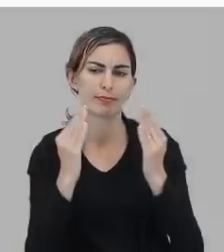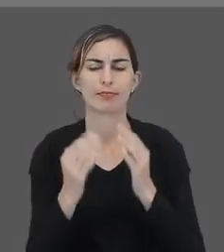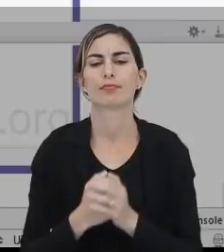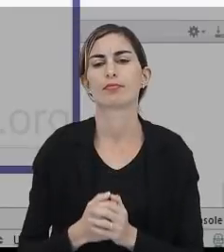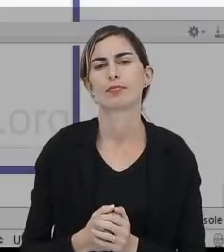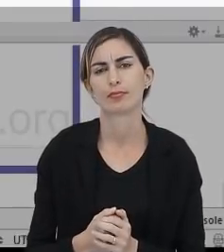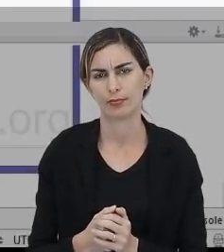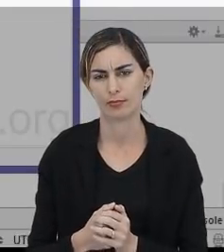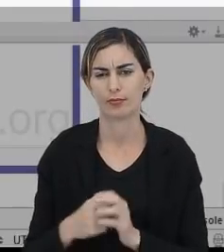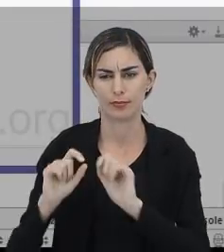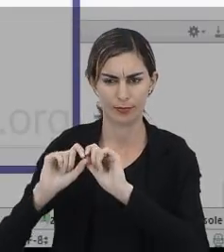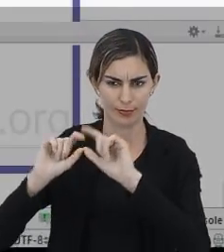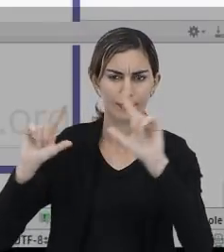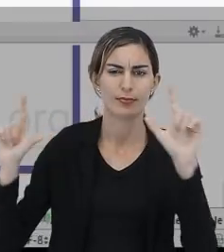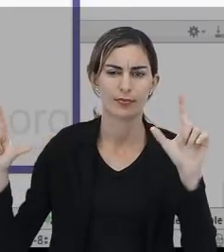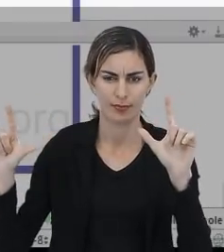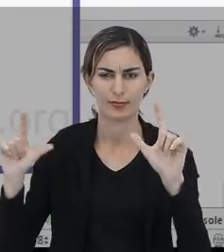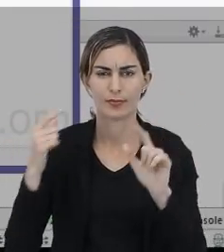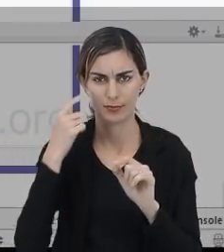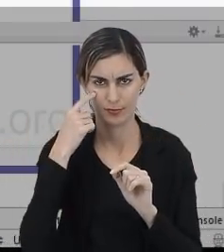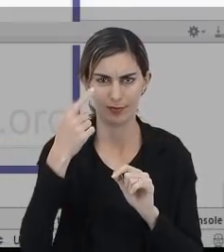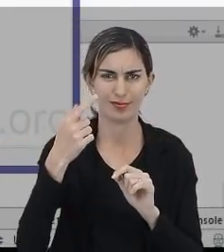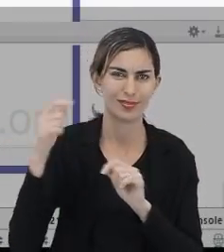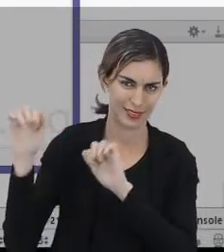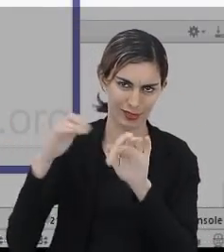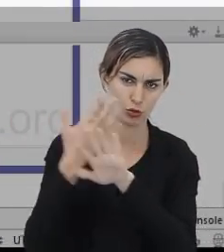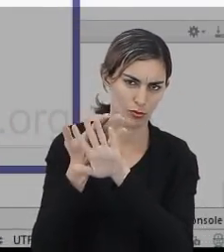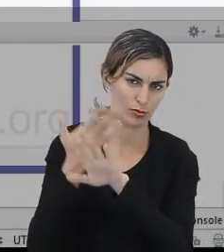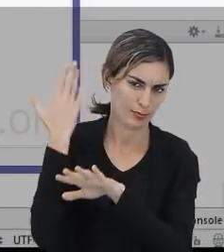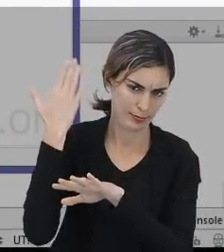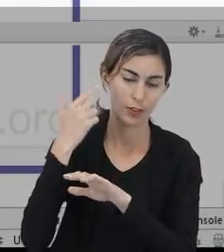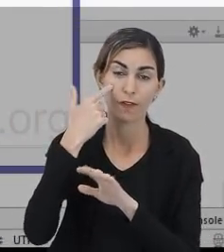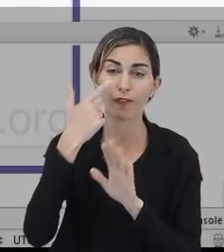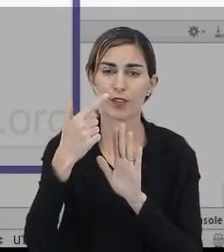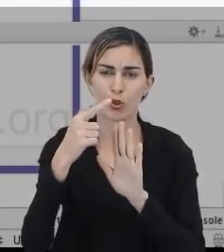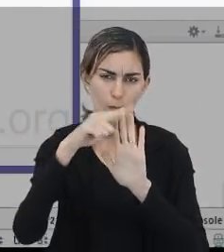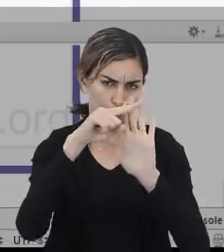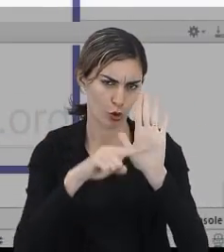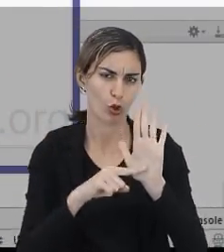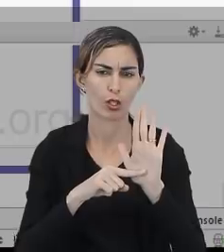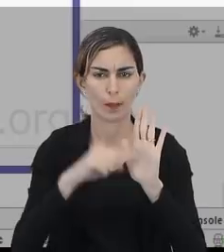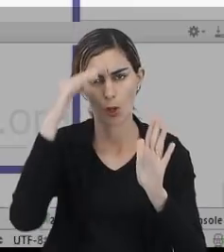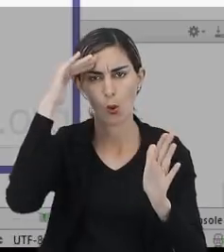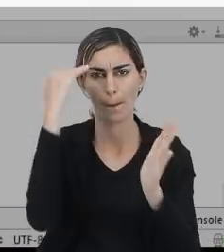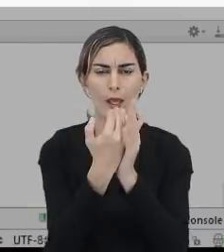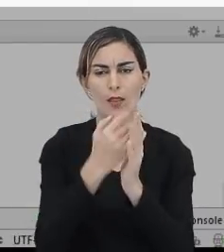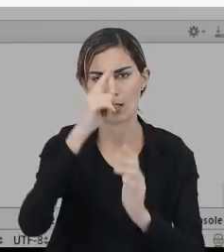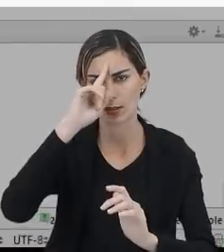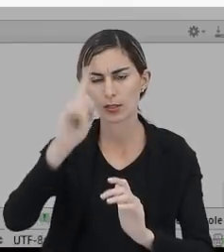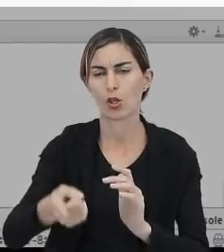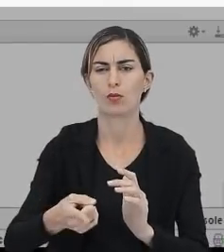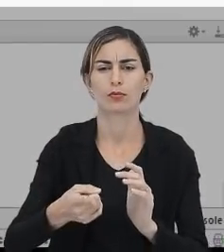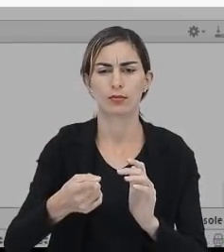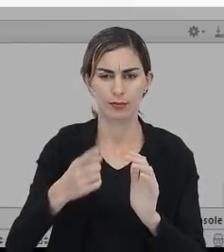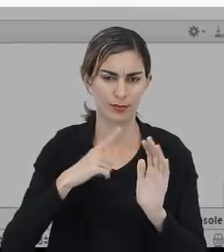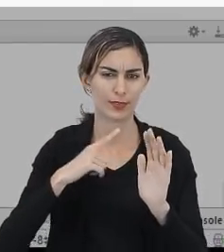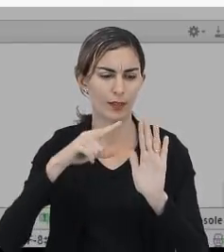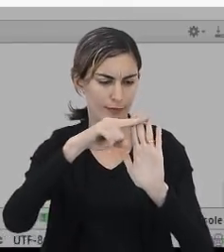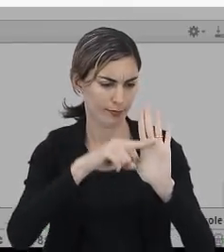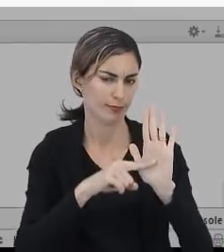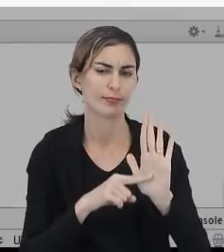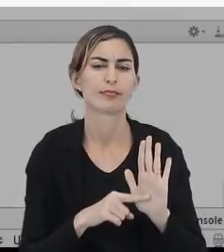exemplo. Pelas competências passadas, nós vimos que o programa ele executa uma ordem, ele executa uma